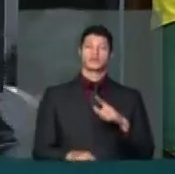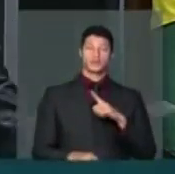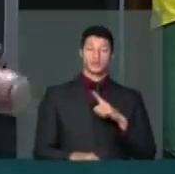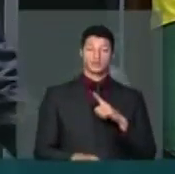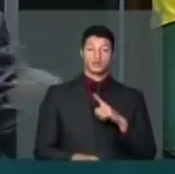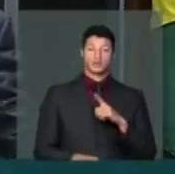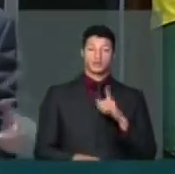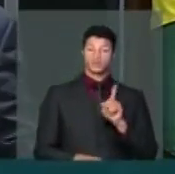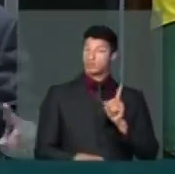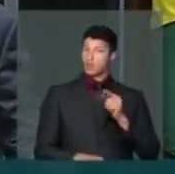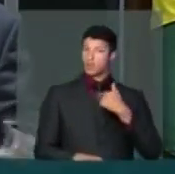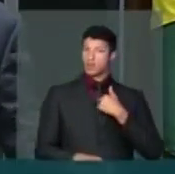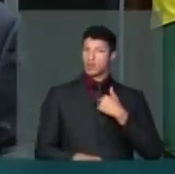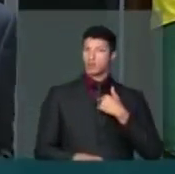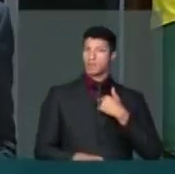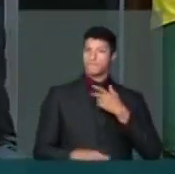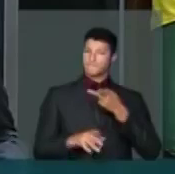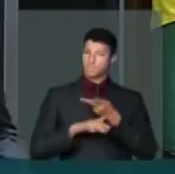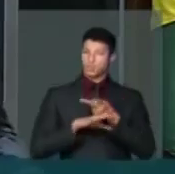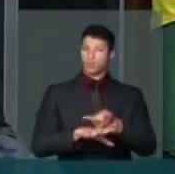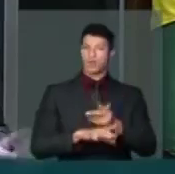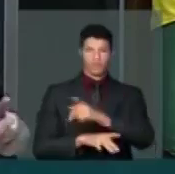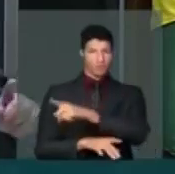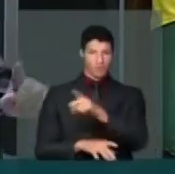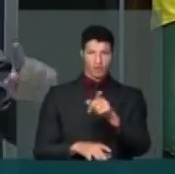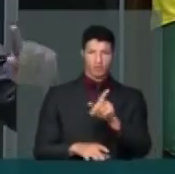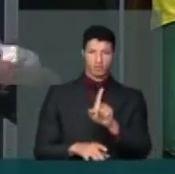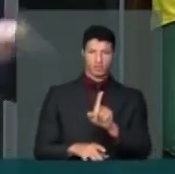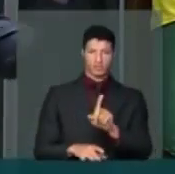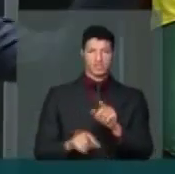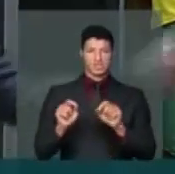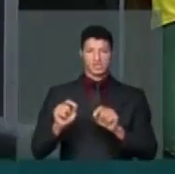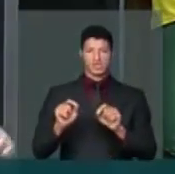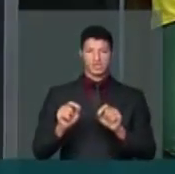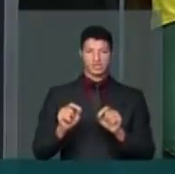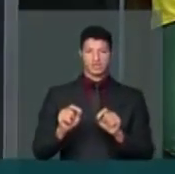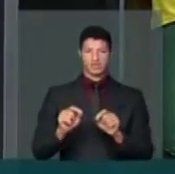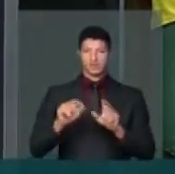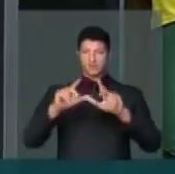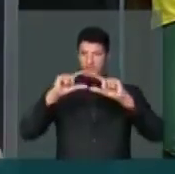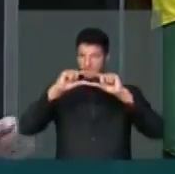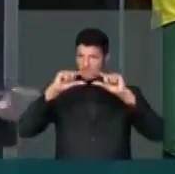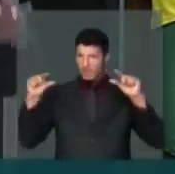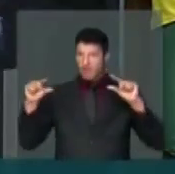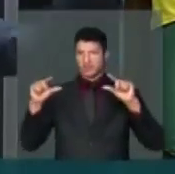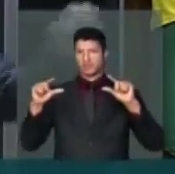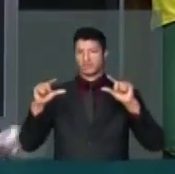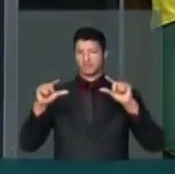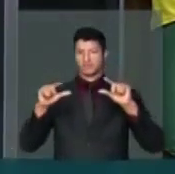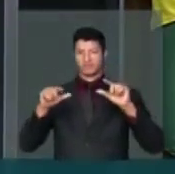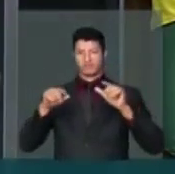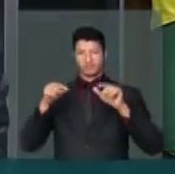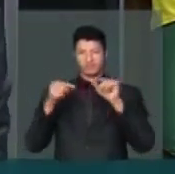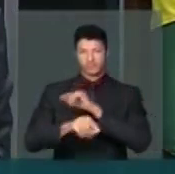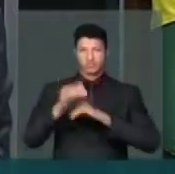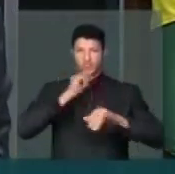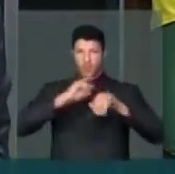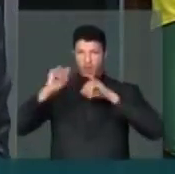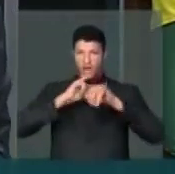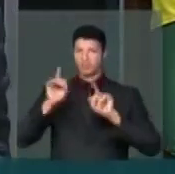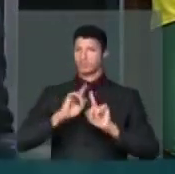dever. Não fui eu que procurei que essa frase tenha sido